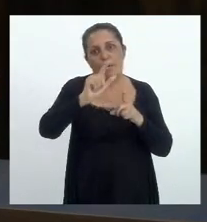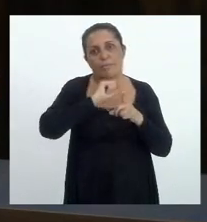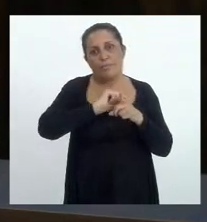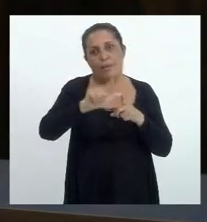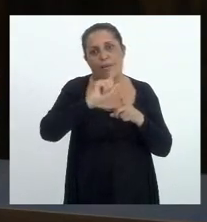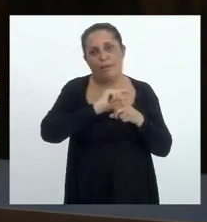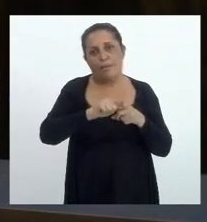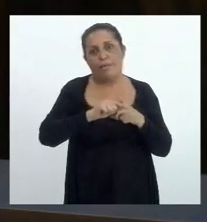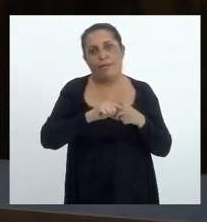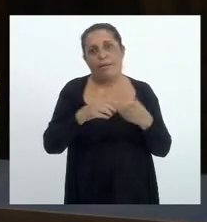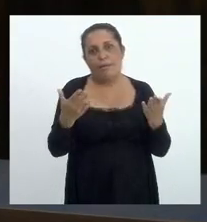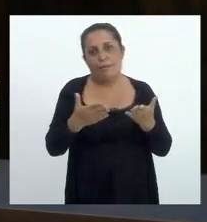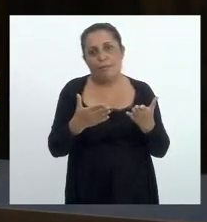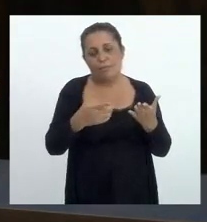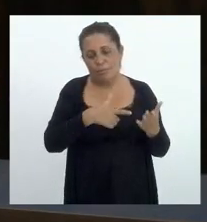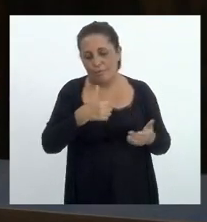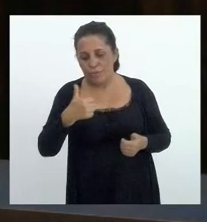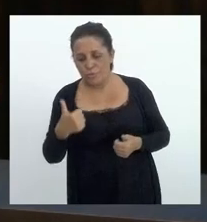nesse exercício de 2021.